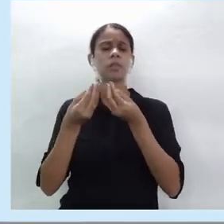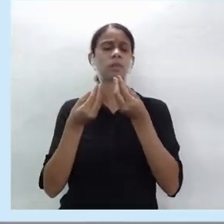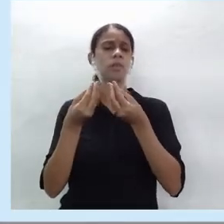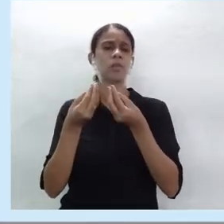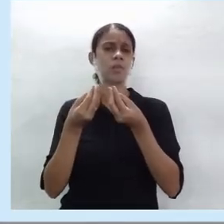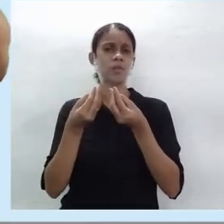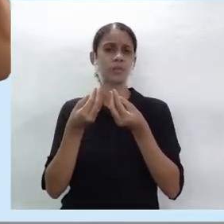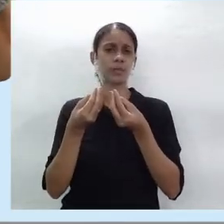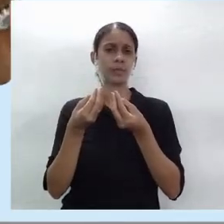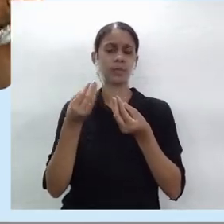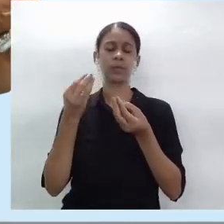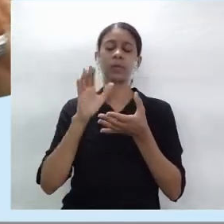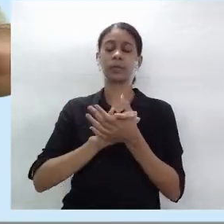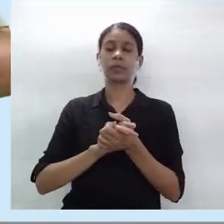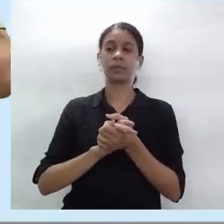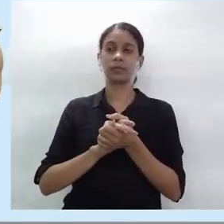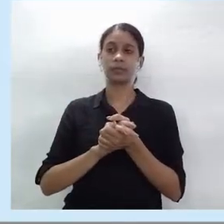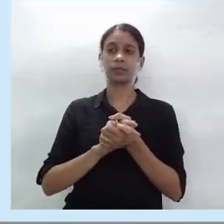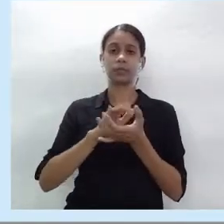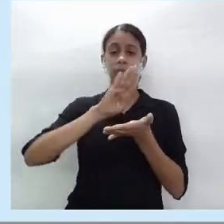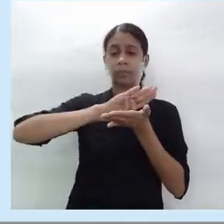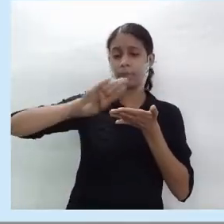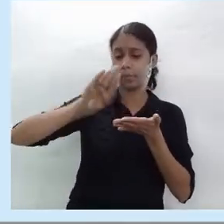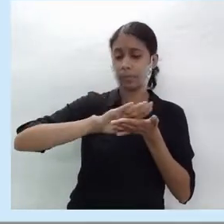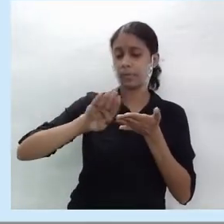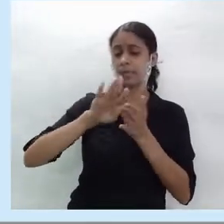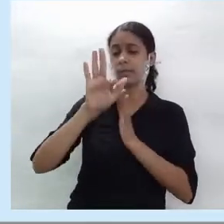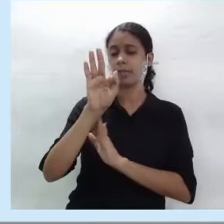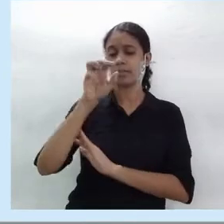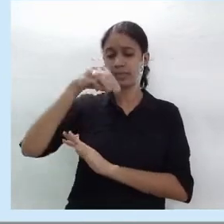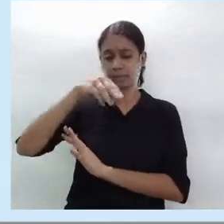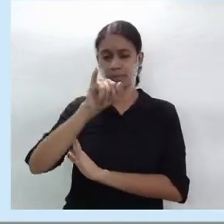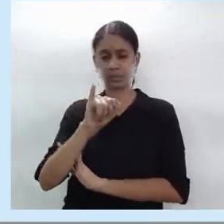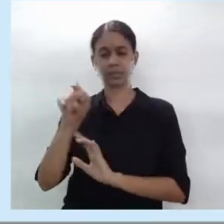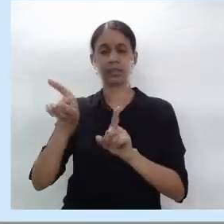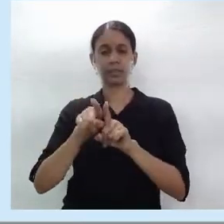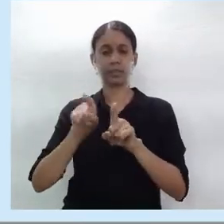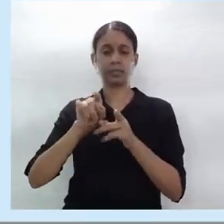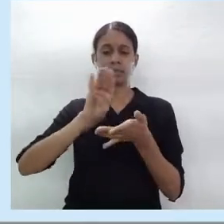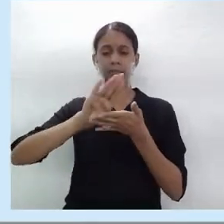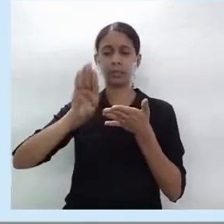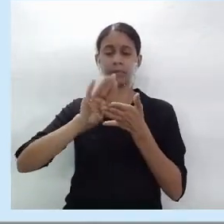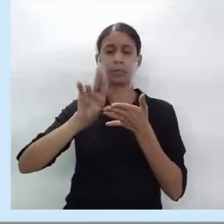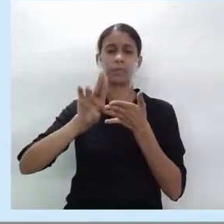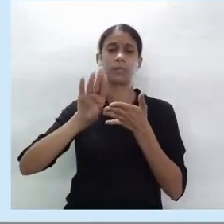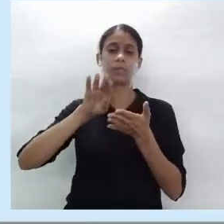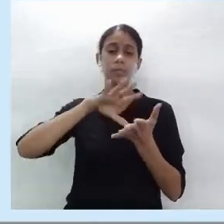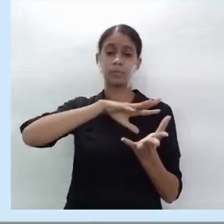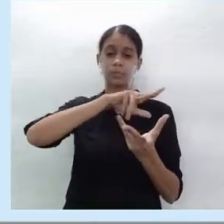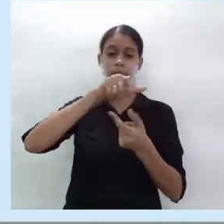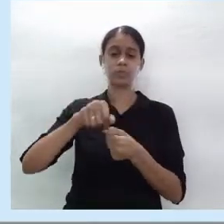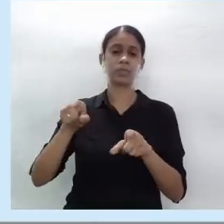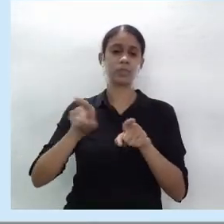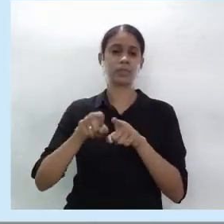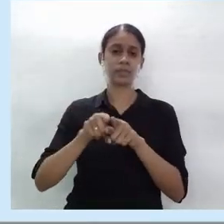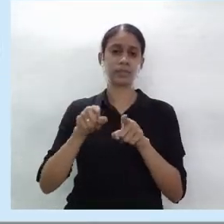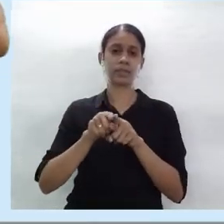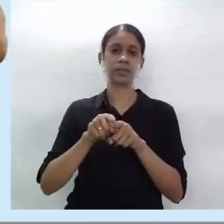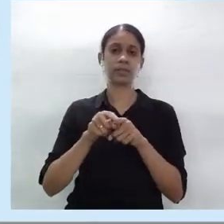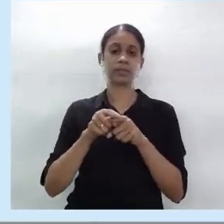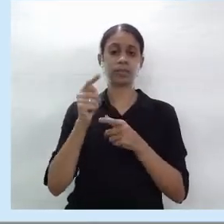bancos internacionais, o FMI, o Banco Mundial, as políticas ideológicas econômicas, como o